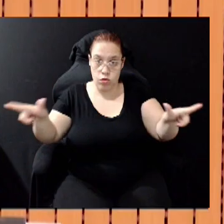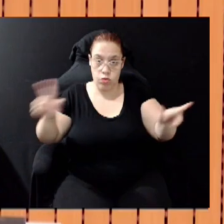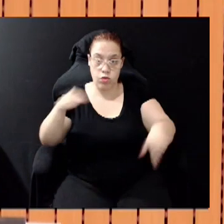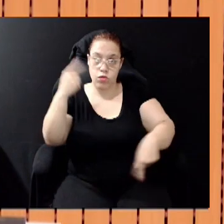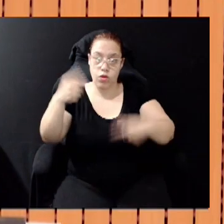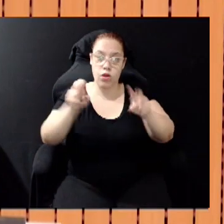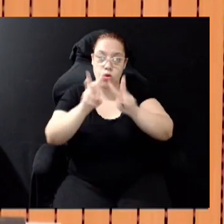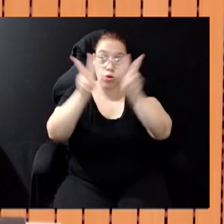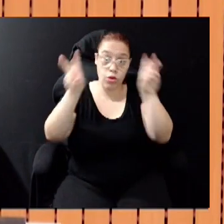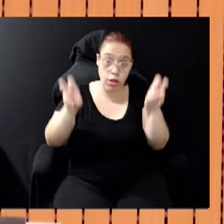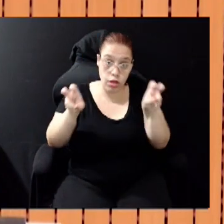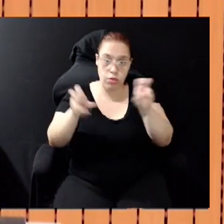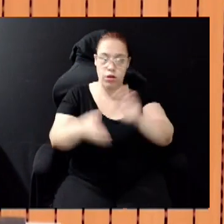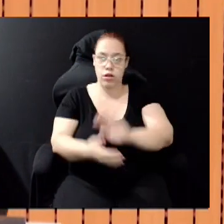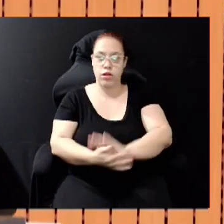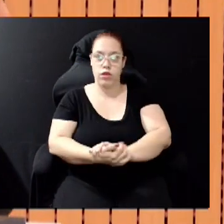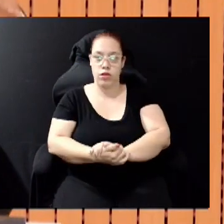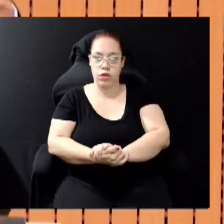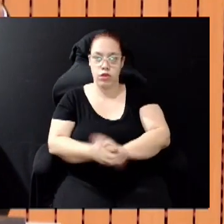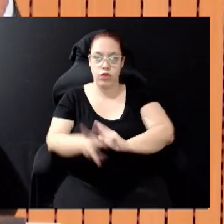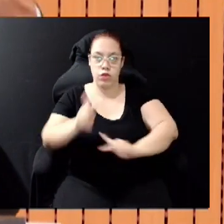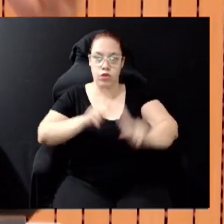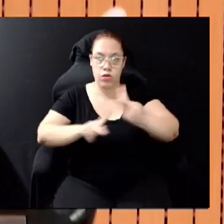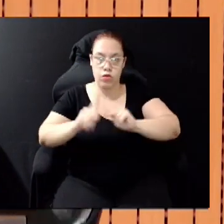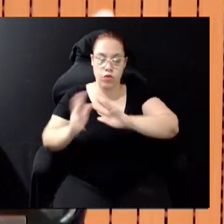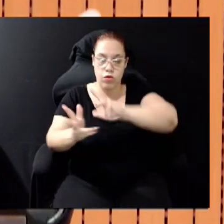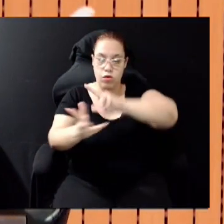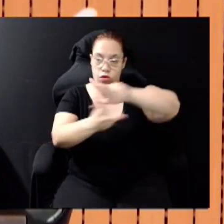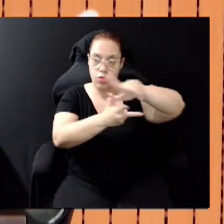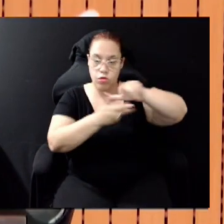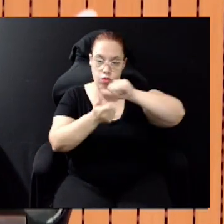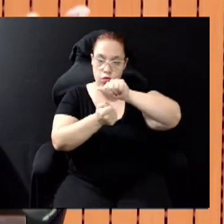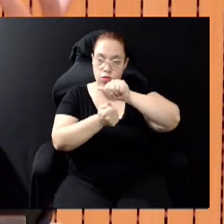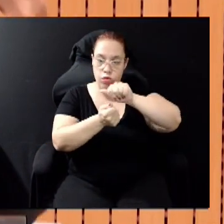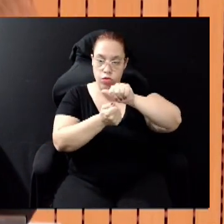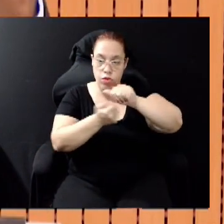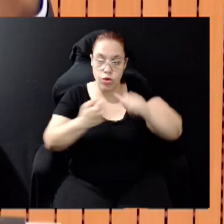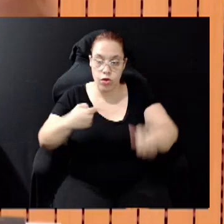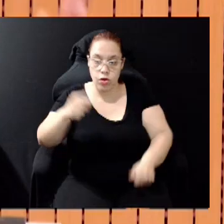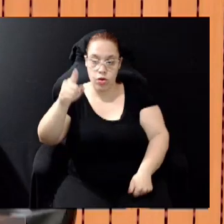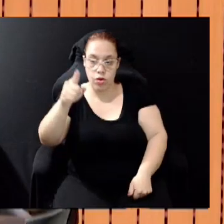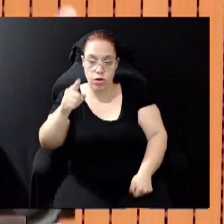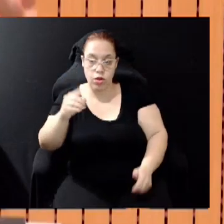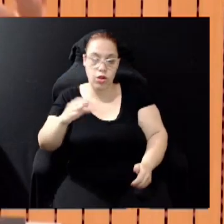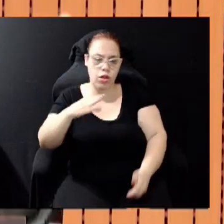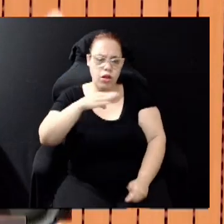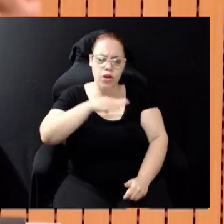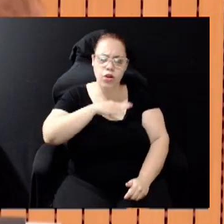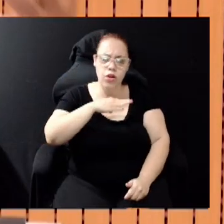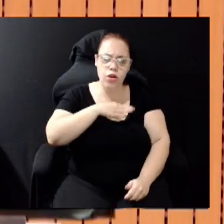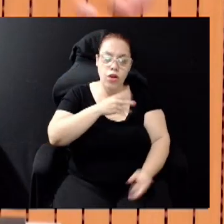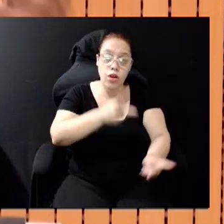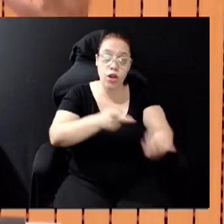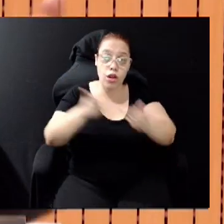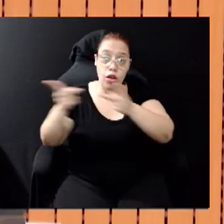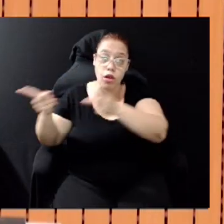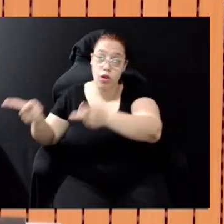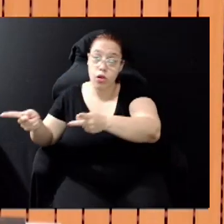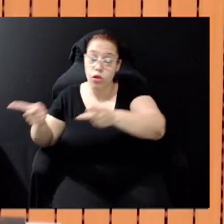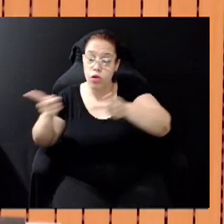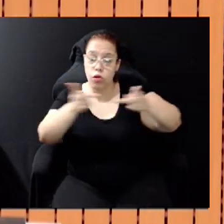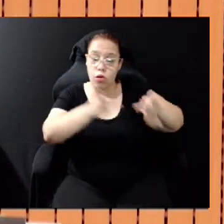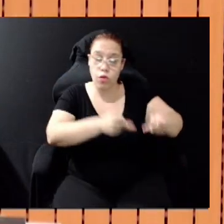temáticas. Populações do mundo inteiro muitas vezes vão às cidades visitar os locais onde estão